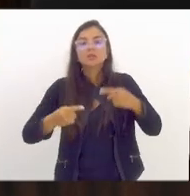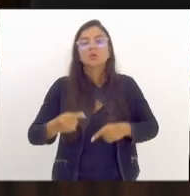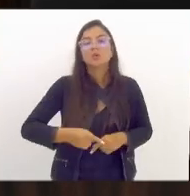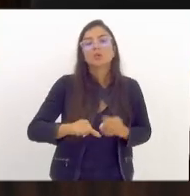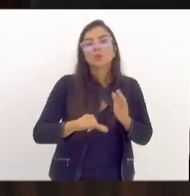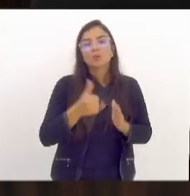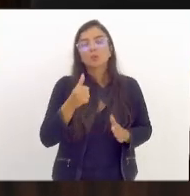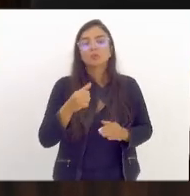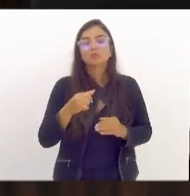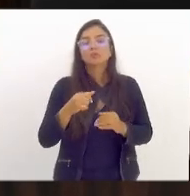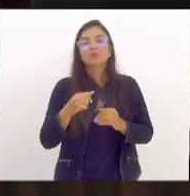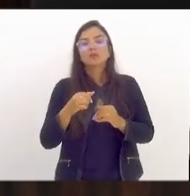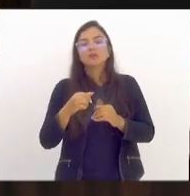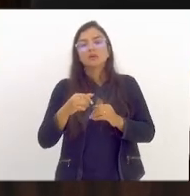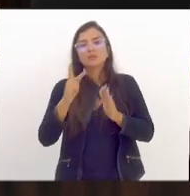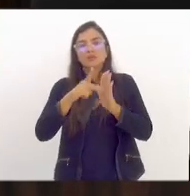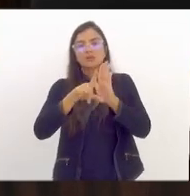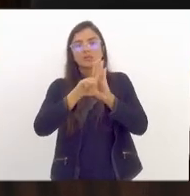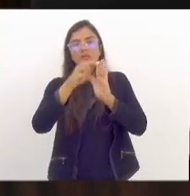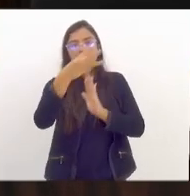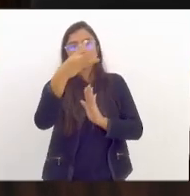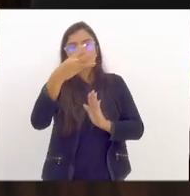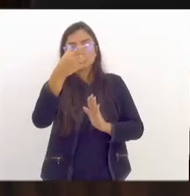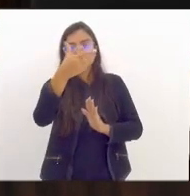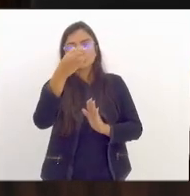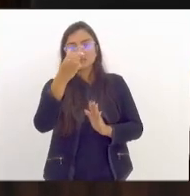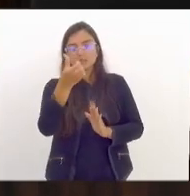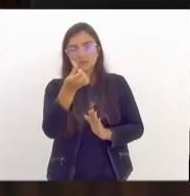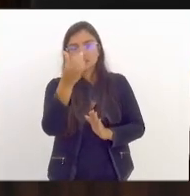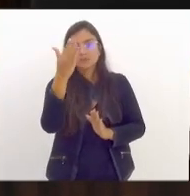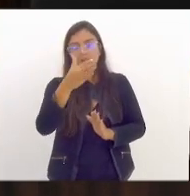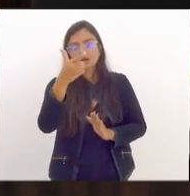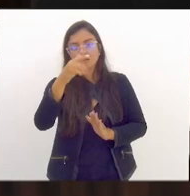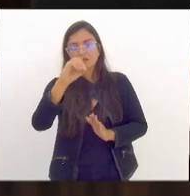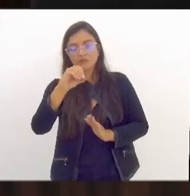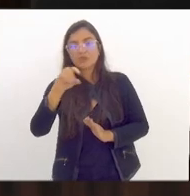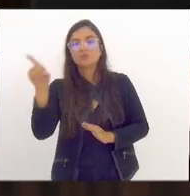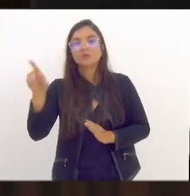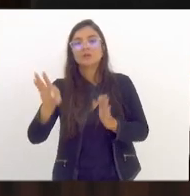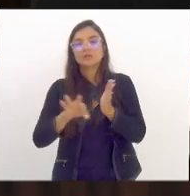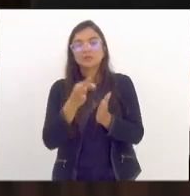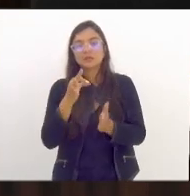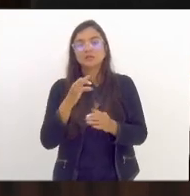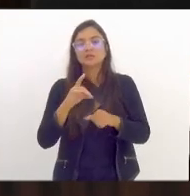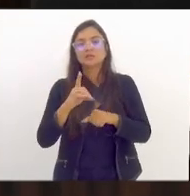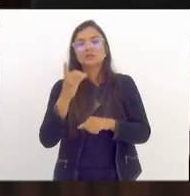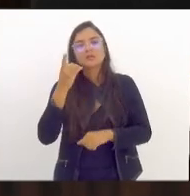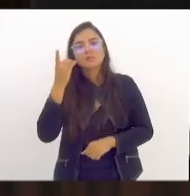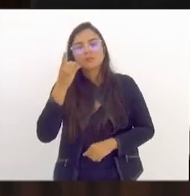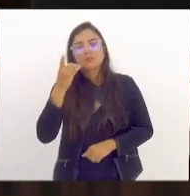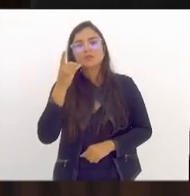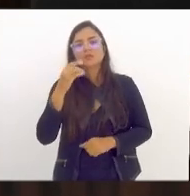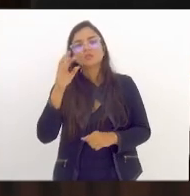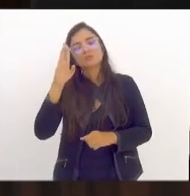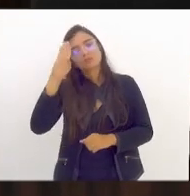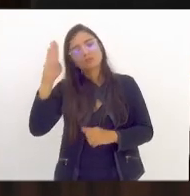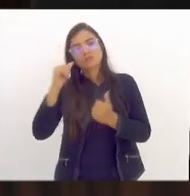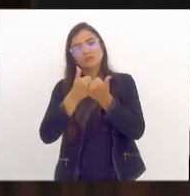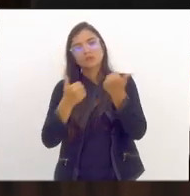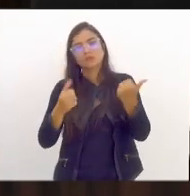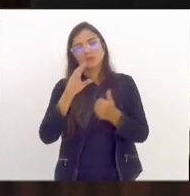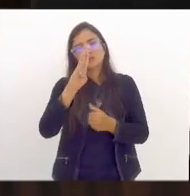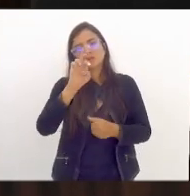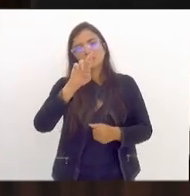projeto-lei 3326 de 20, de autoria do deputado subtenente Bernardo e Rosenberg Reis, que dispõe sobre a abordagem direta do